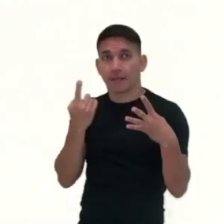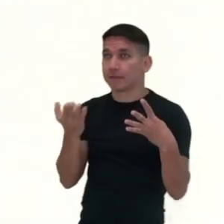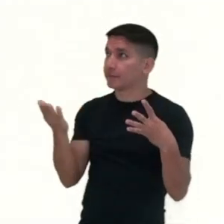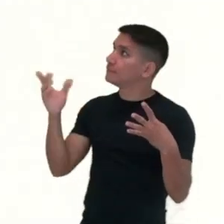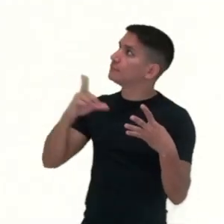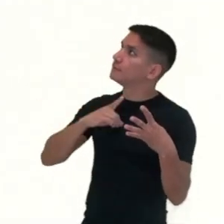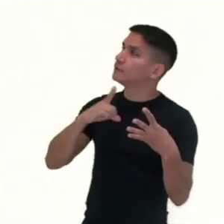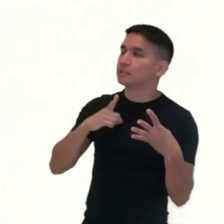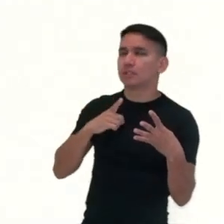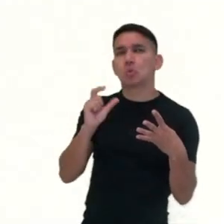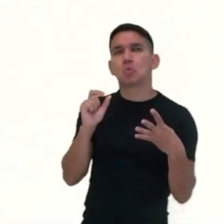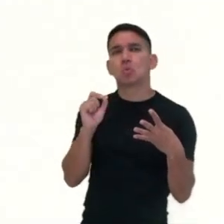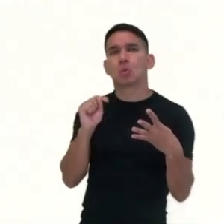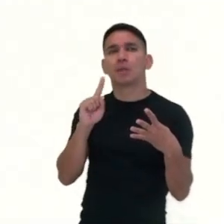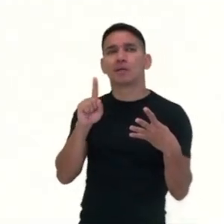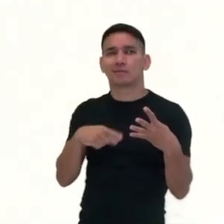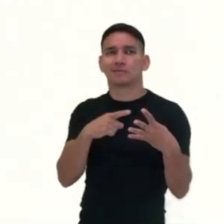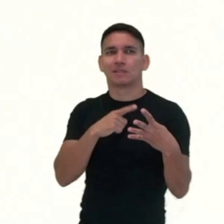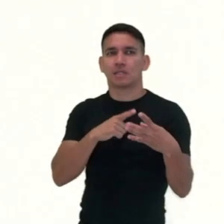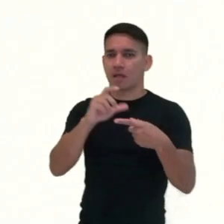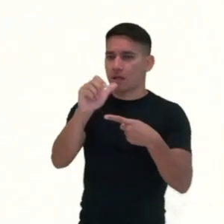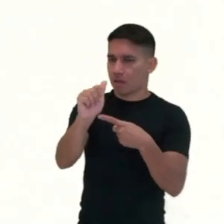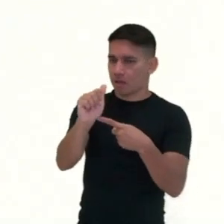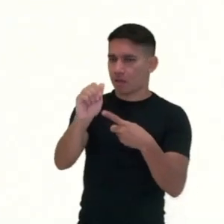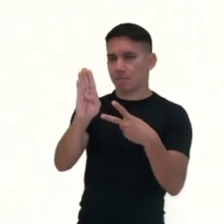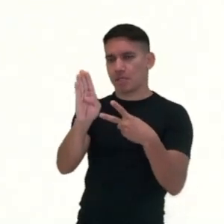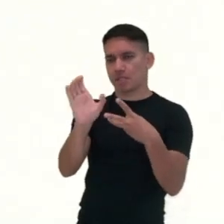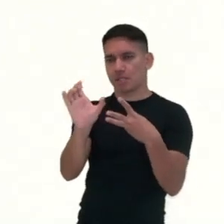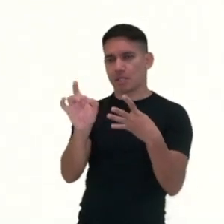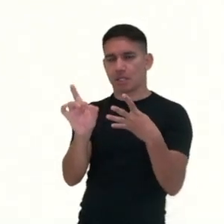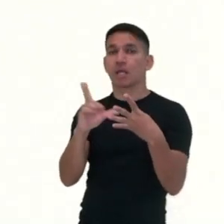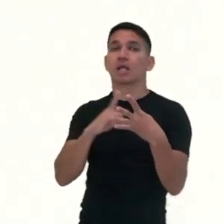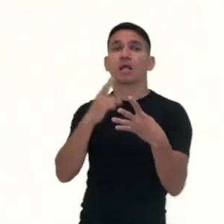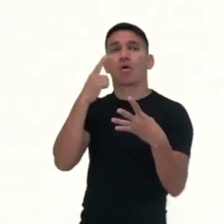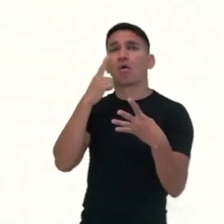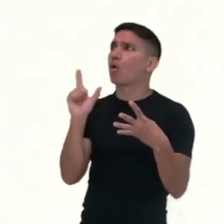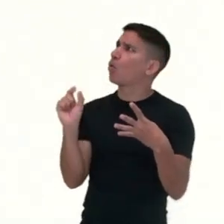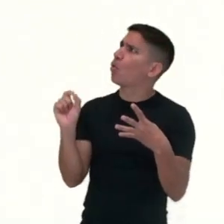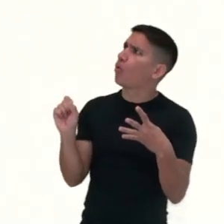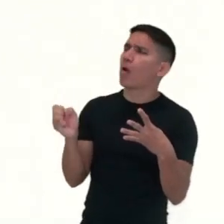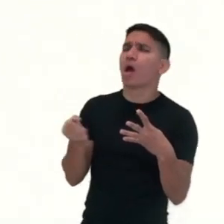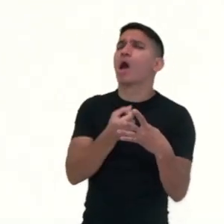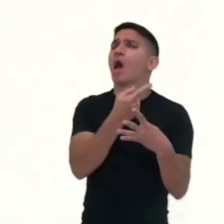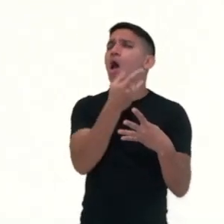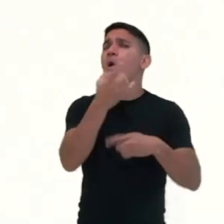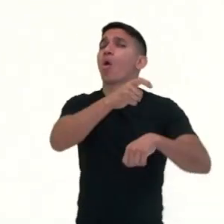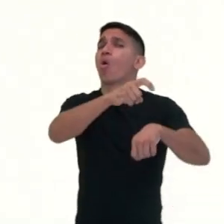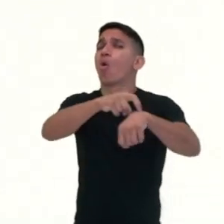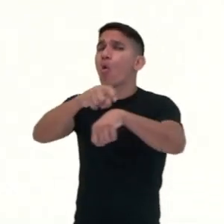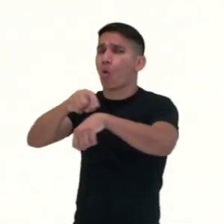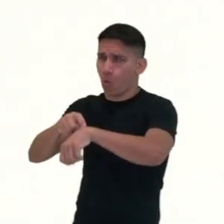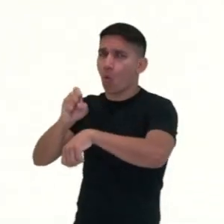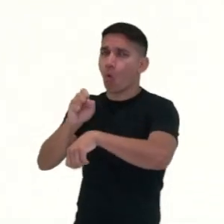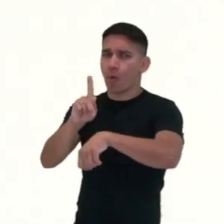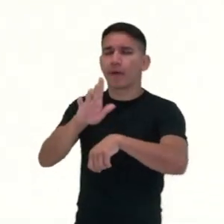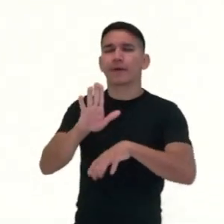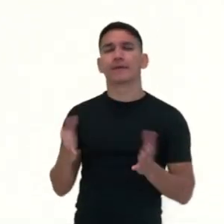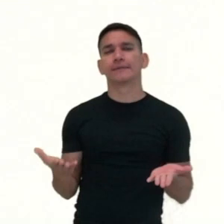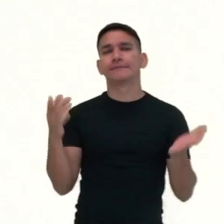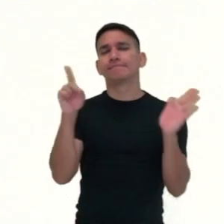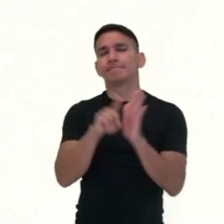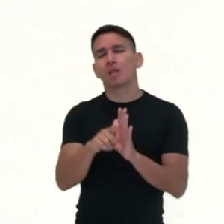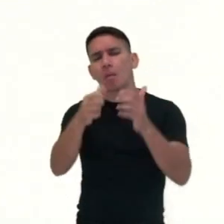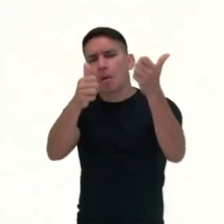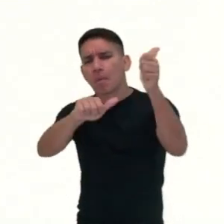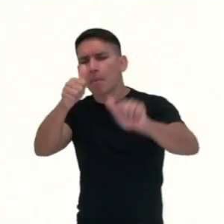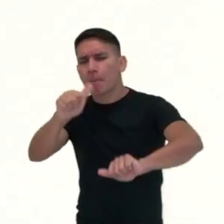gente está observando. Então, a gente tem o item A, o B, o C e o D, né? Tá indicando algumas horas, tá bom? Então, olha ali cada